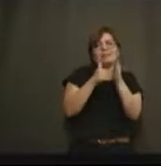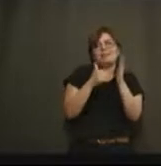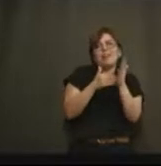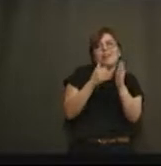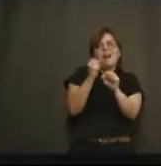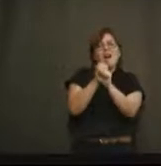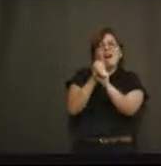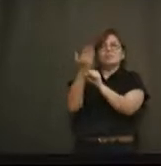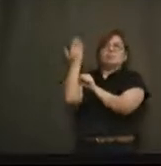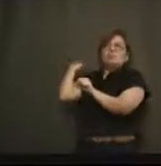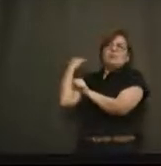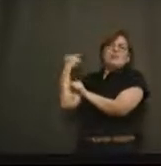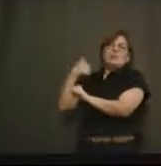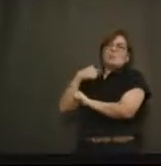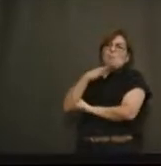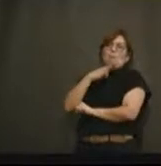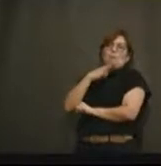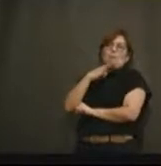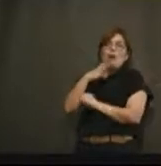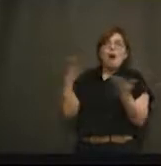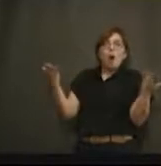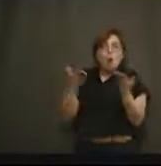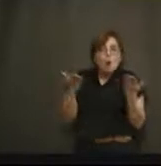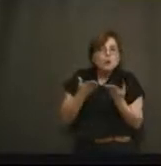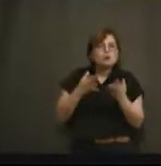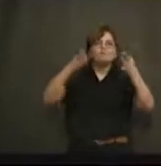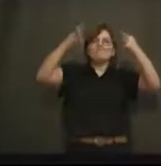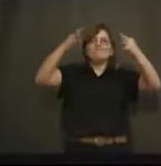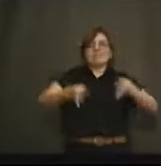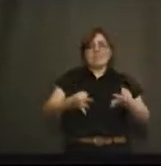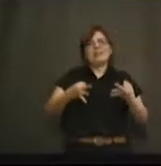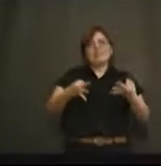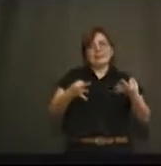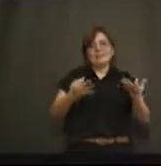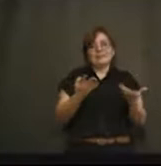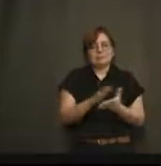atrás. Hoje em dia eu não tenho dúvida disso. Dito isso,